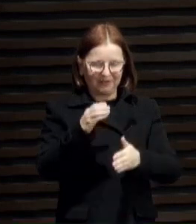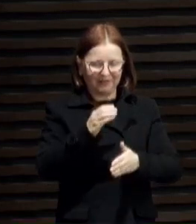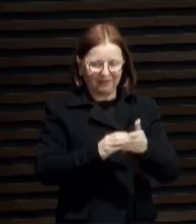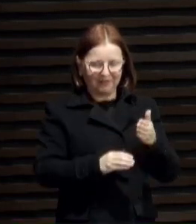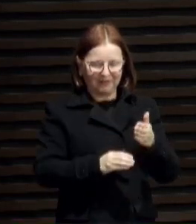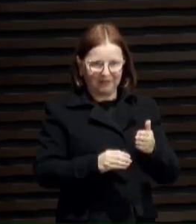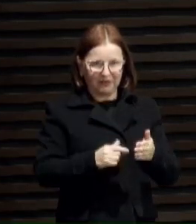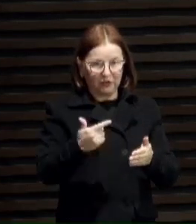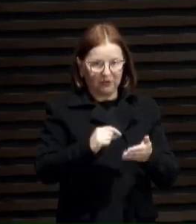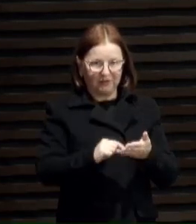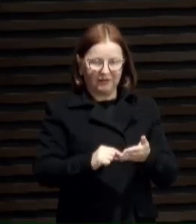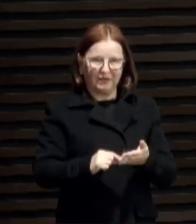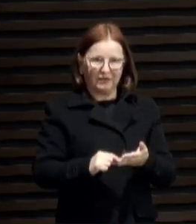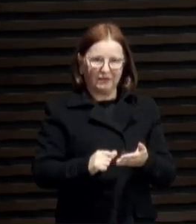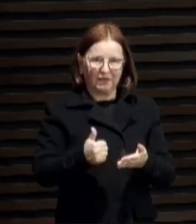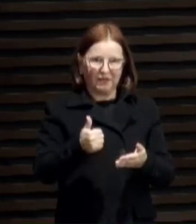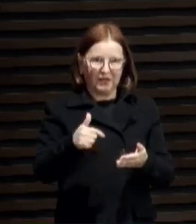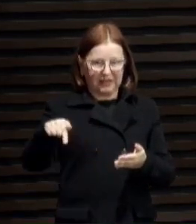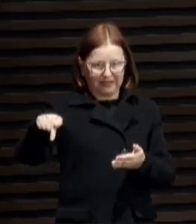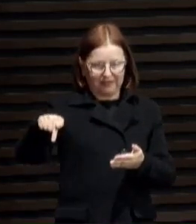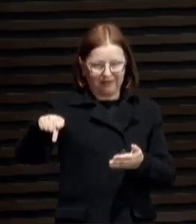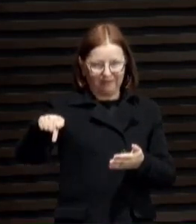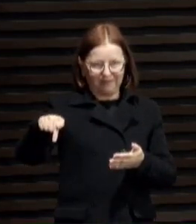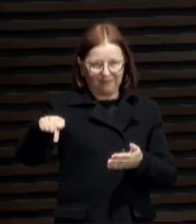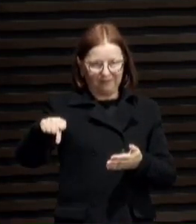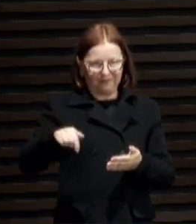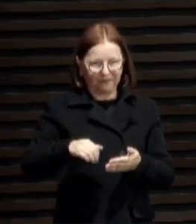2,17, verso 17 do capítulo 2.